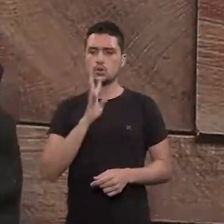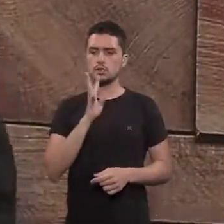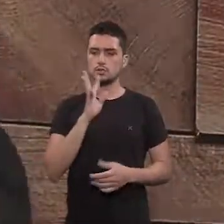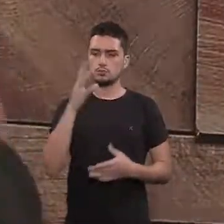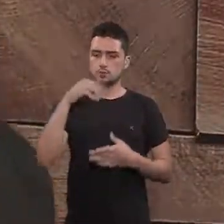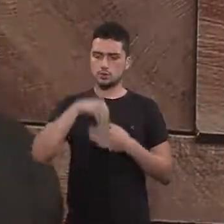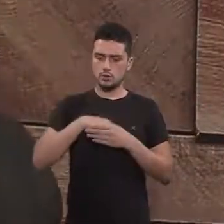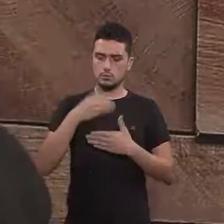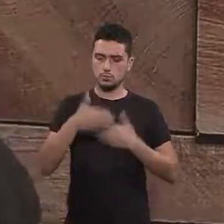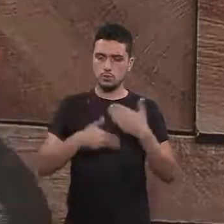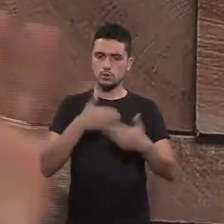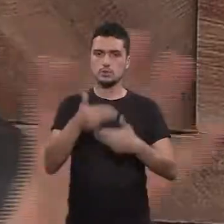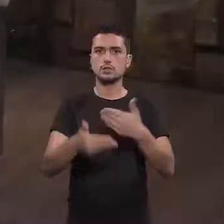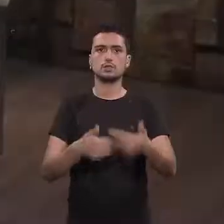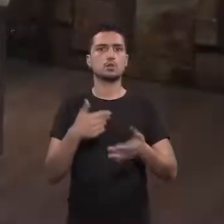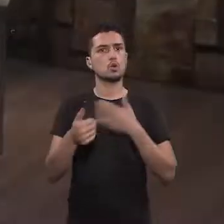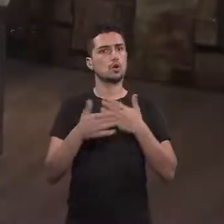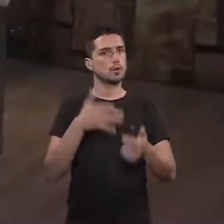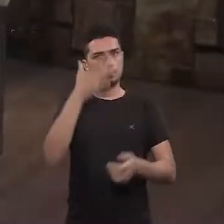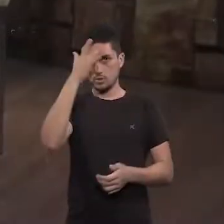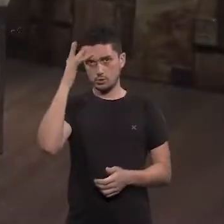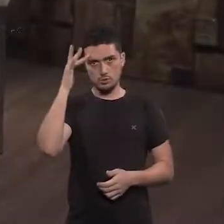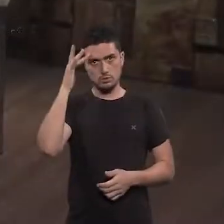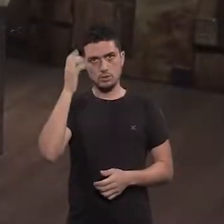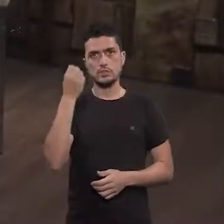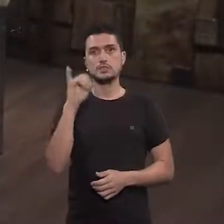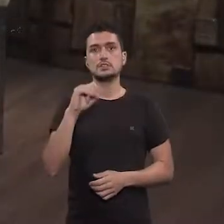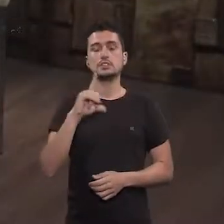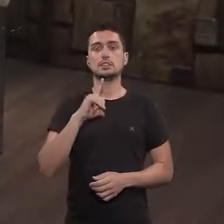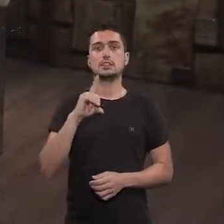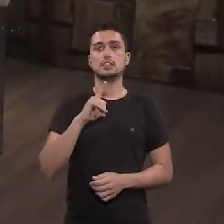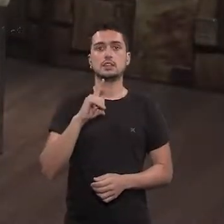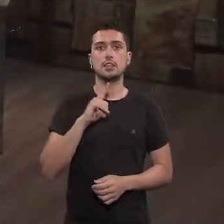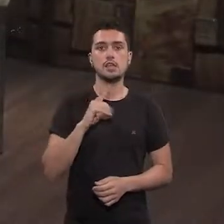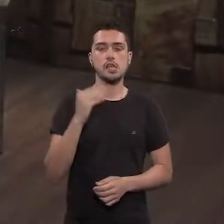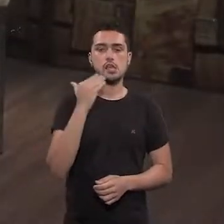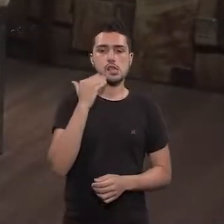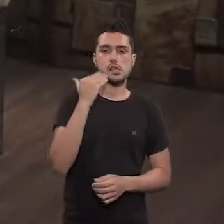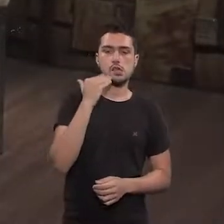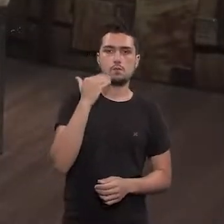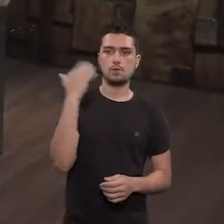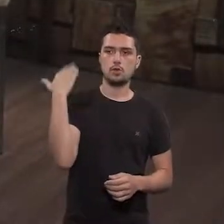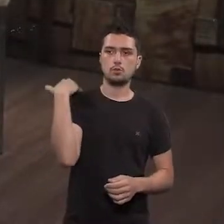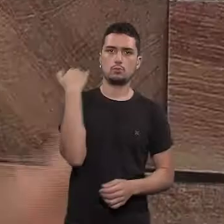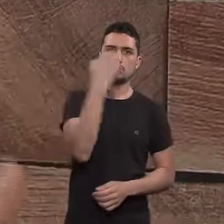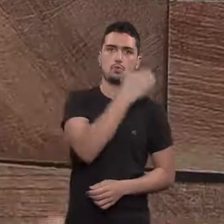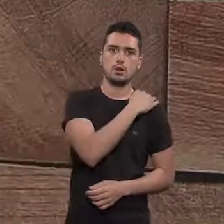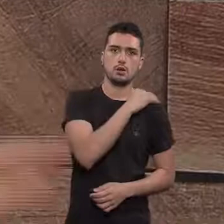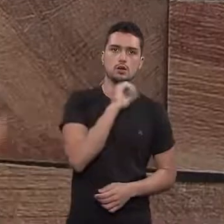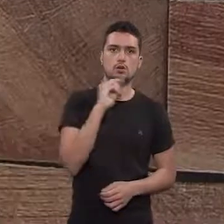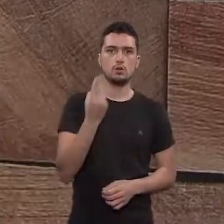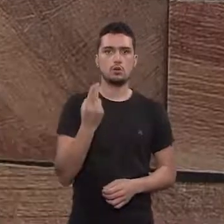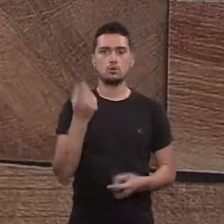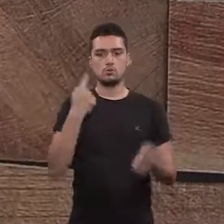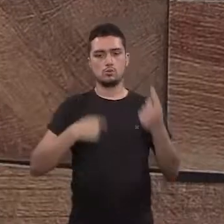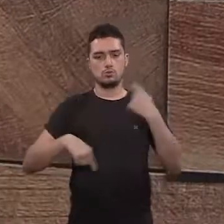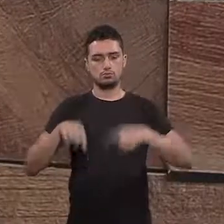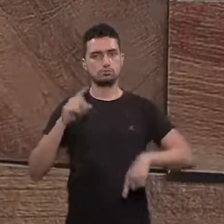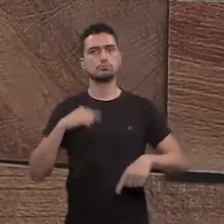do adoecimento serve a qualquer. Quem tenha a lesão anatômica, quem não tenha. Quem tenha algum distúrbio fisiológico, quem não